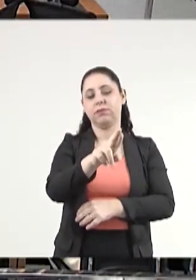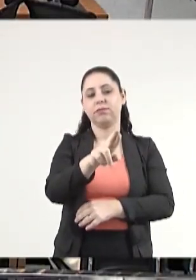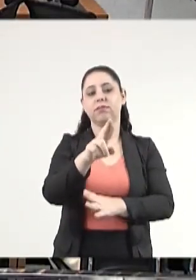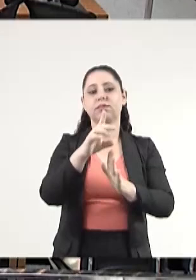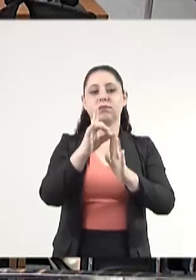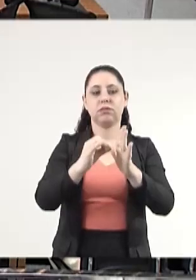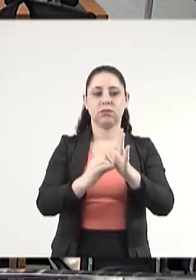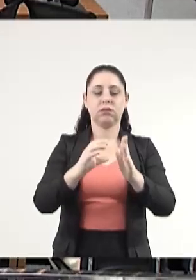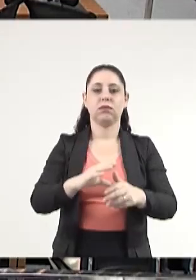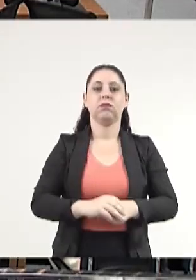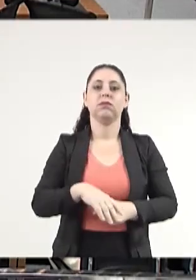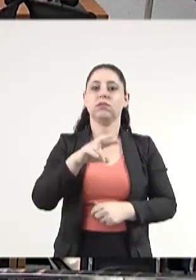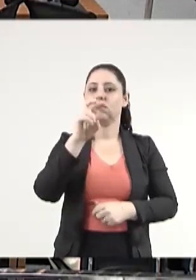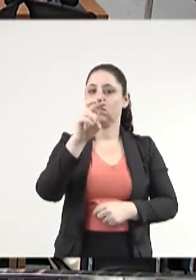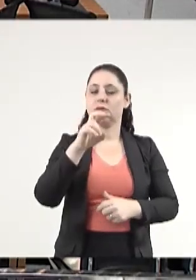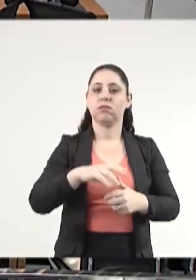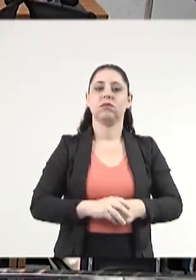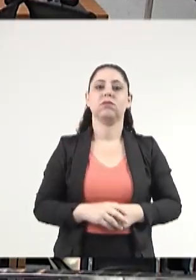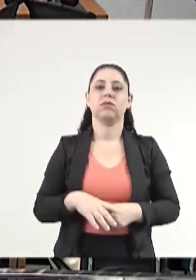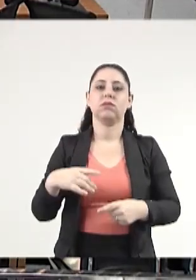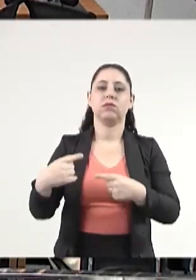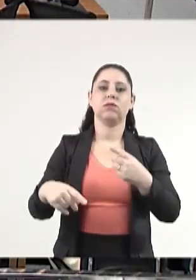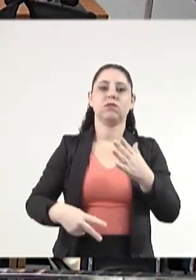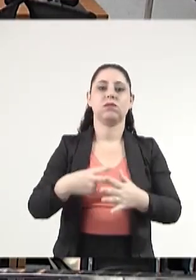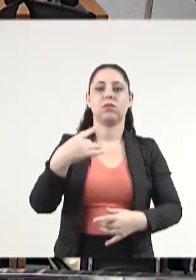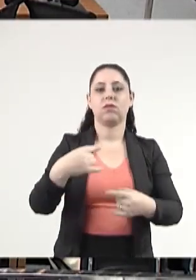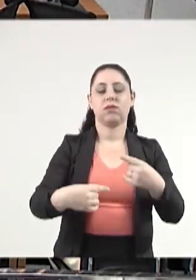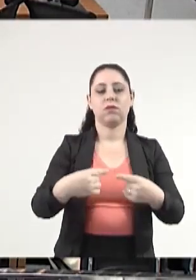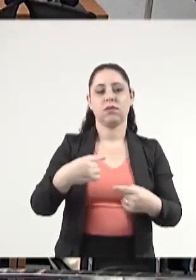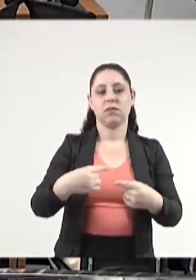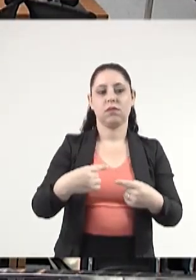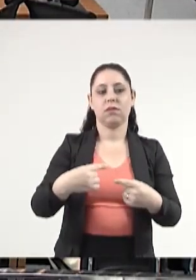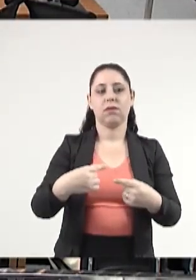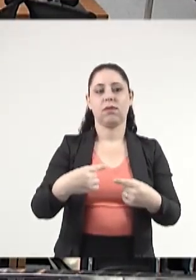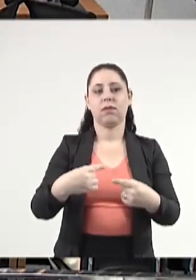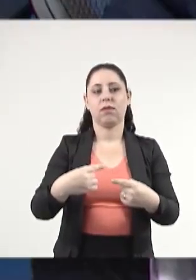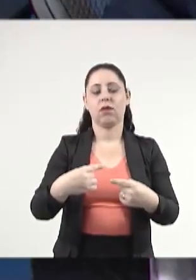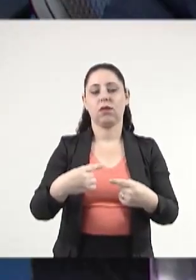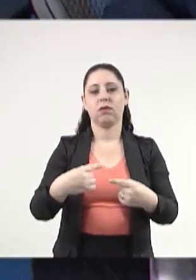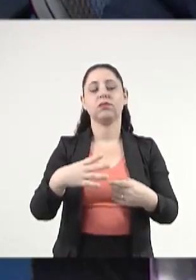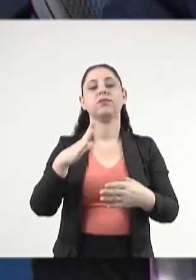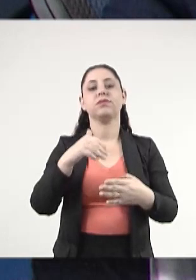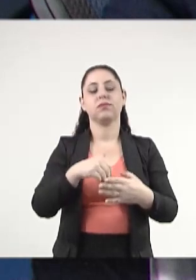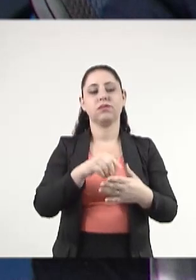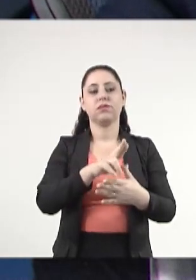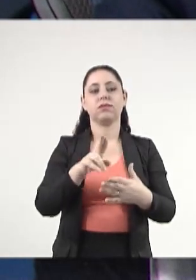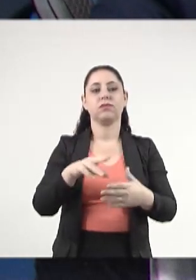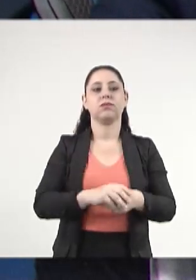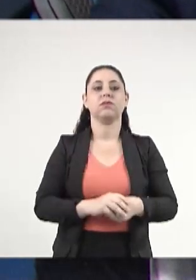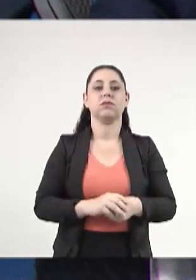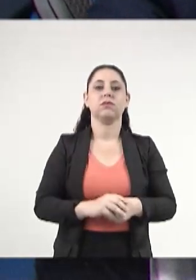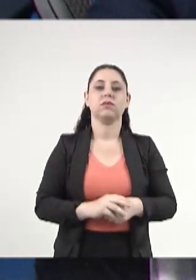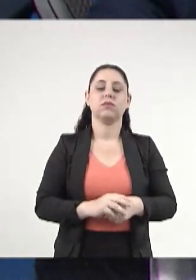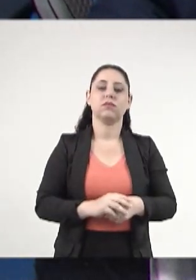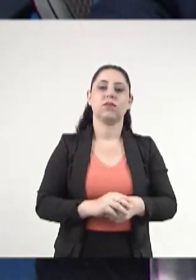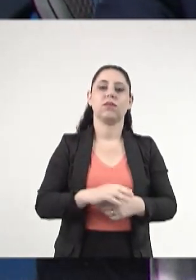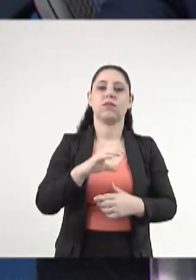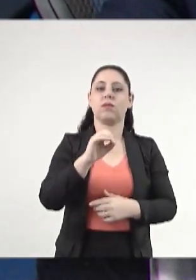expediente. Item 5. Em segunda votação, em segunda discussão e votação nominal. Projeto de